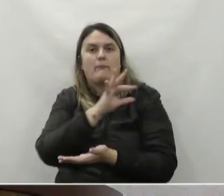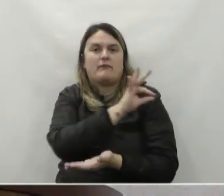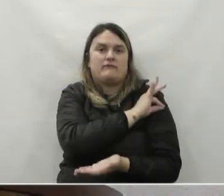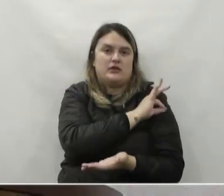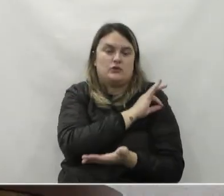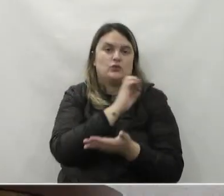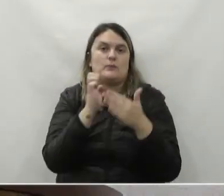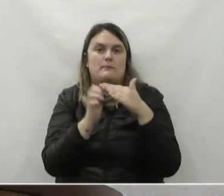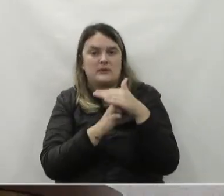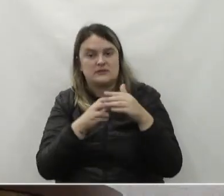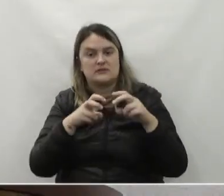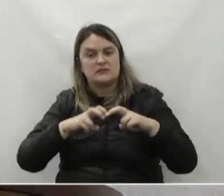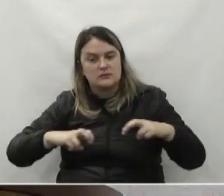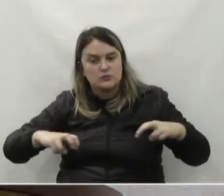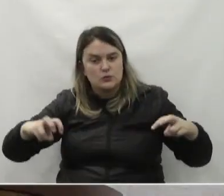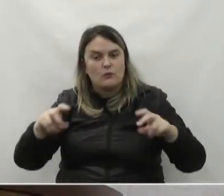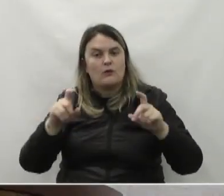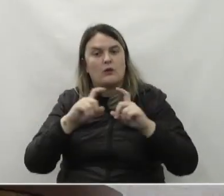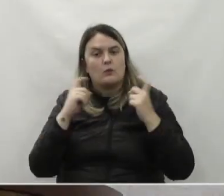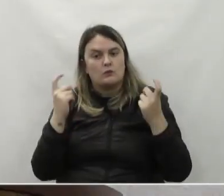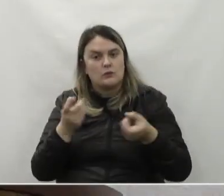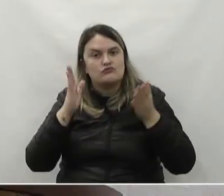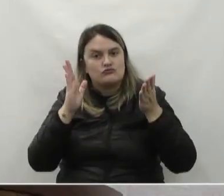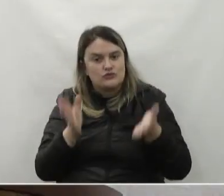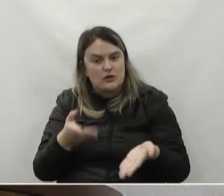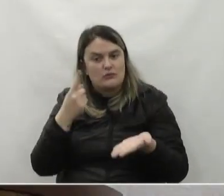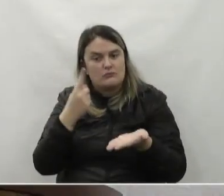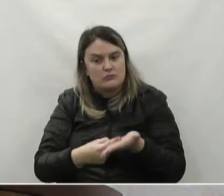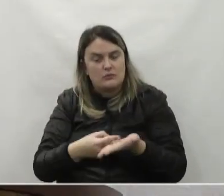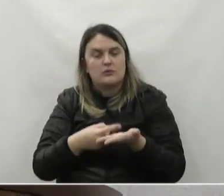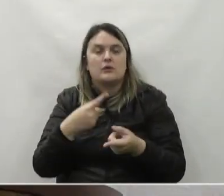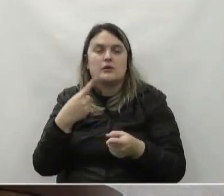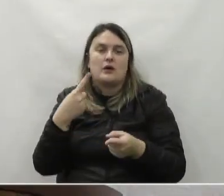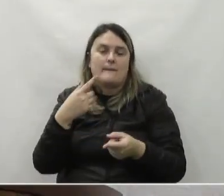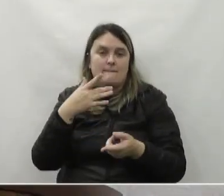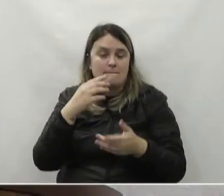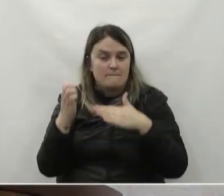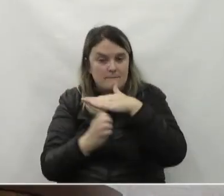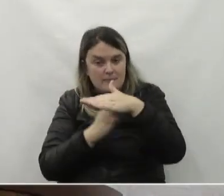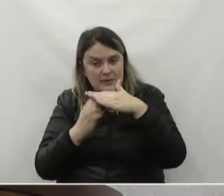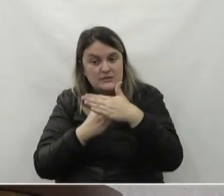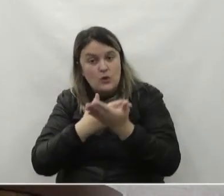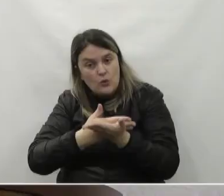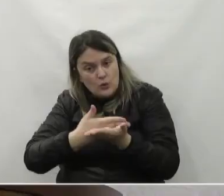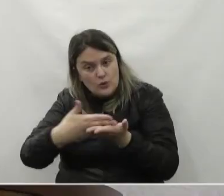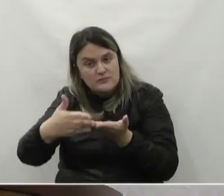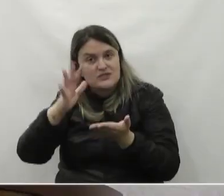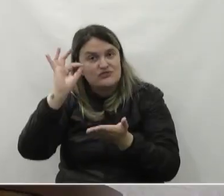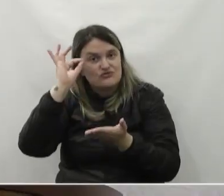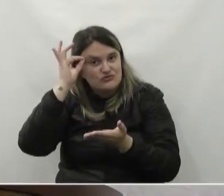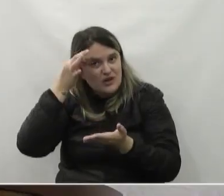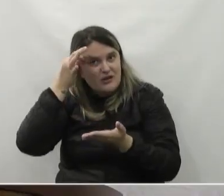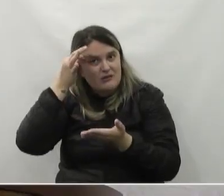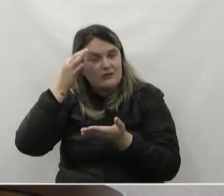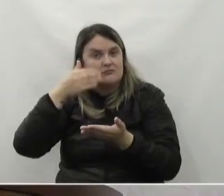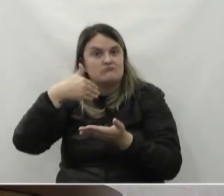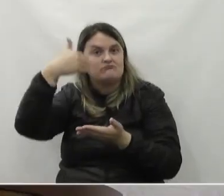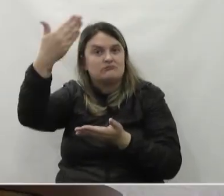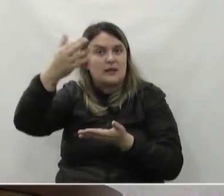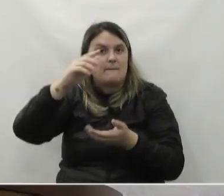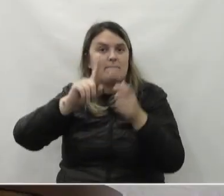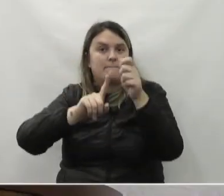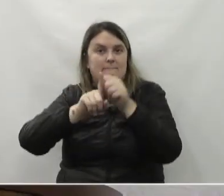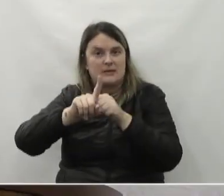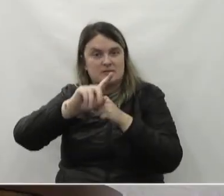prefeito e a empresa, por que não, né, a empresa atendendo todos esses requisitos, por que não encaminhar com